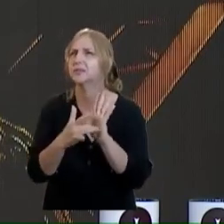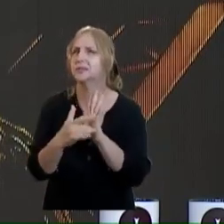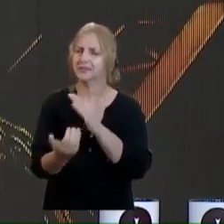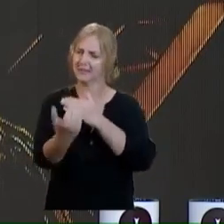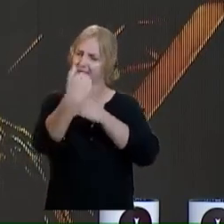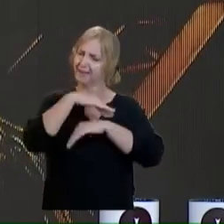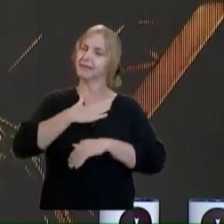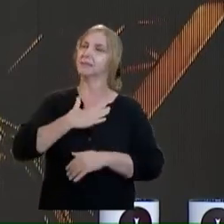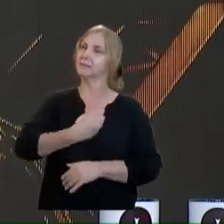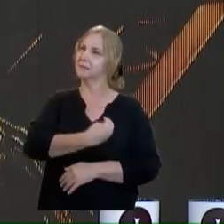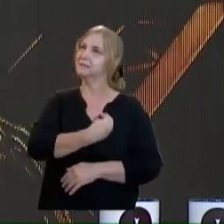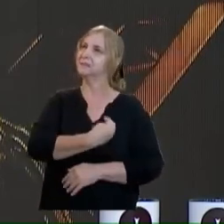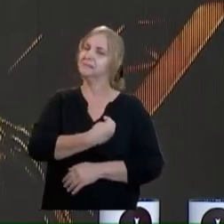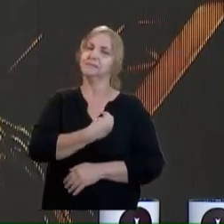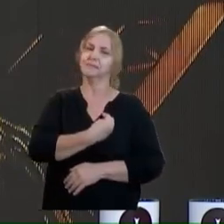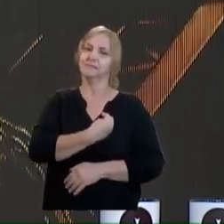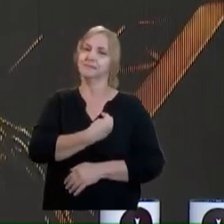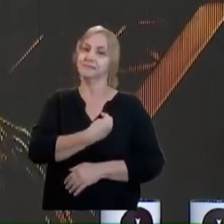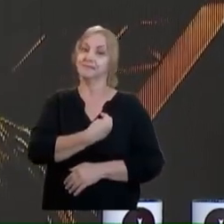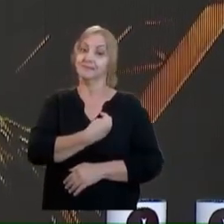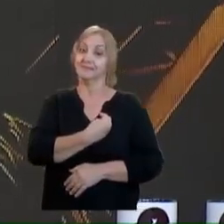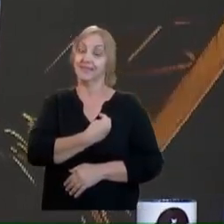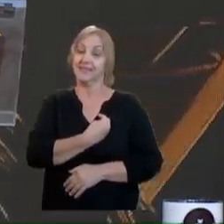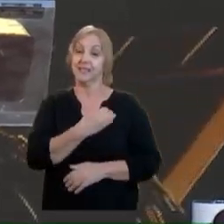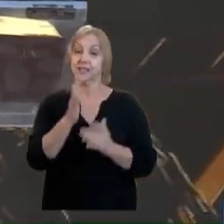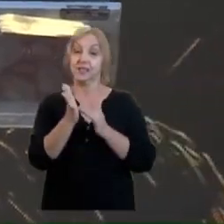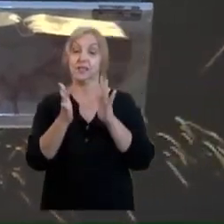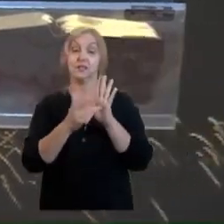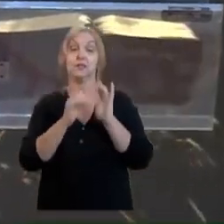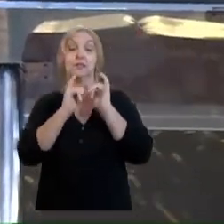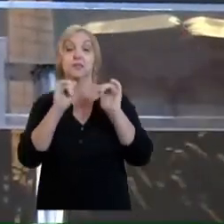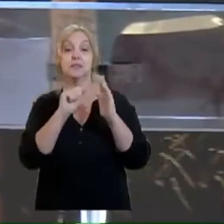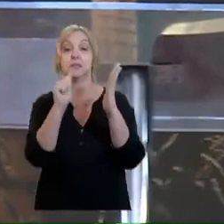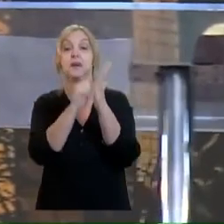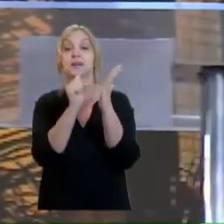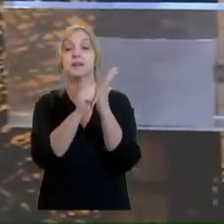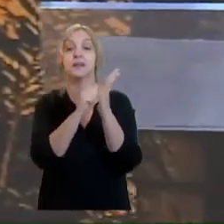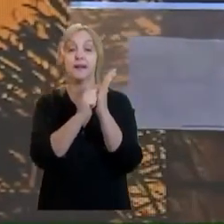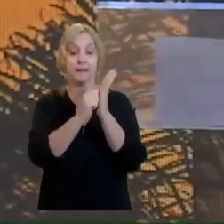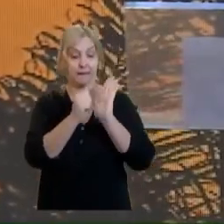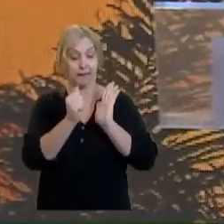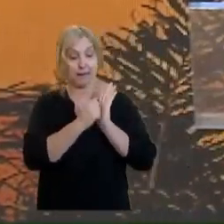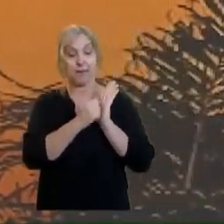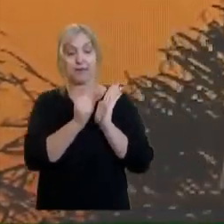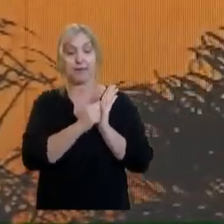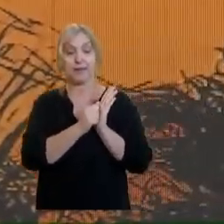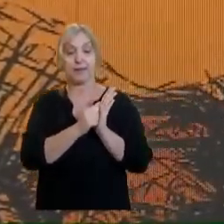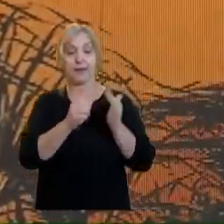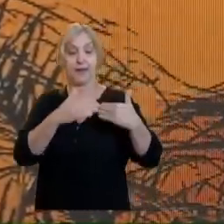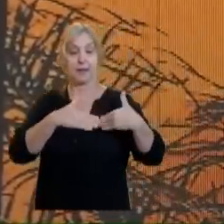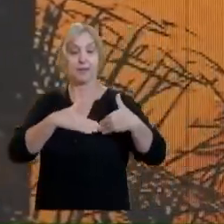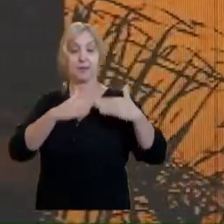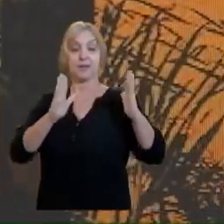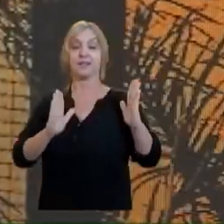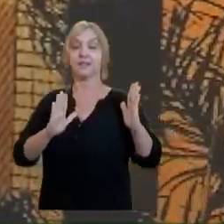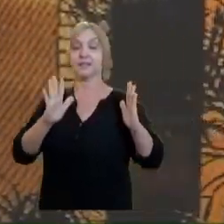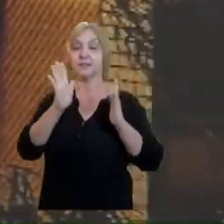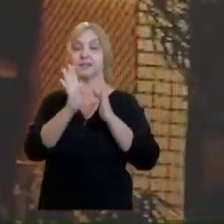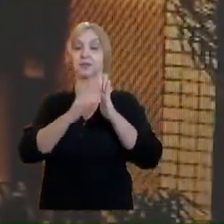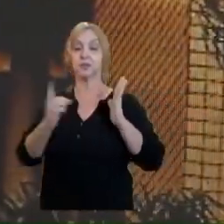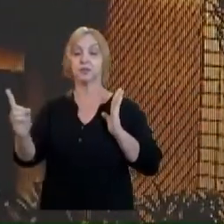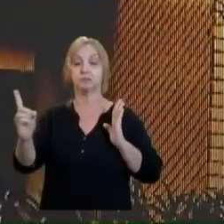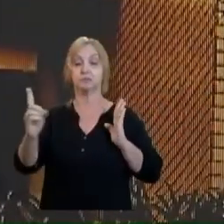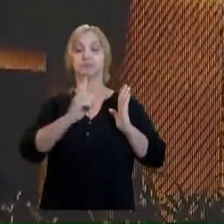na minha vida. Porque ele disse isso, que estou à porta e bato. Se alguém ouvir a minha voz e abrir a porta, eu